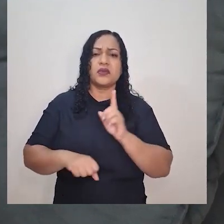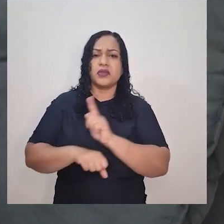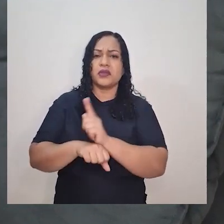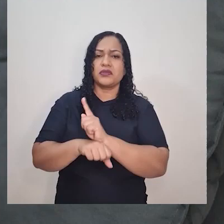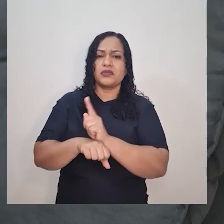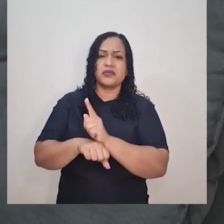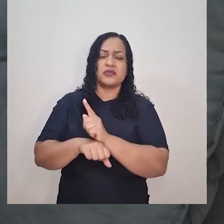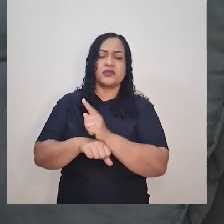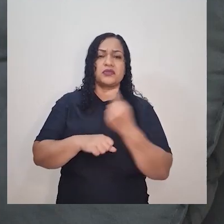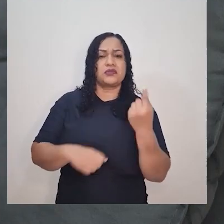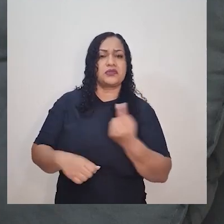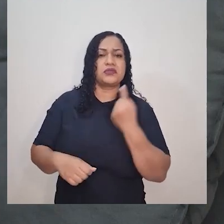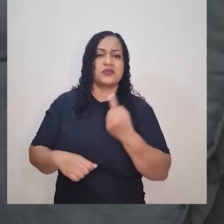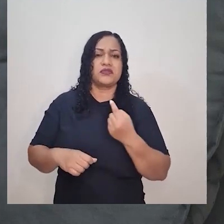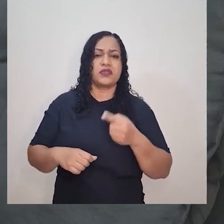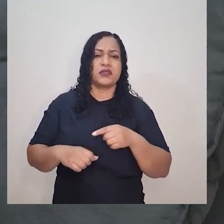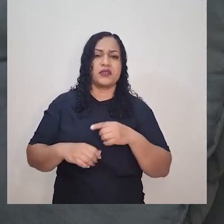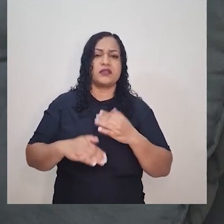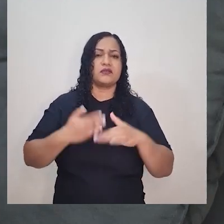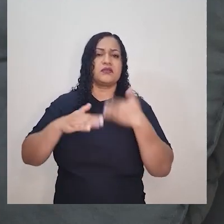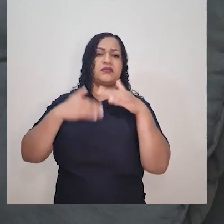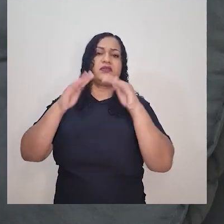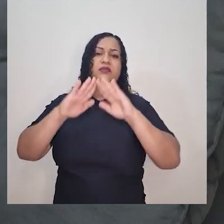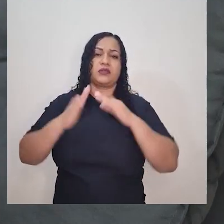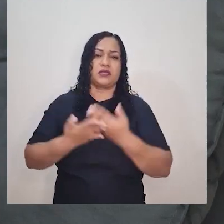vai fazer com que a escola ande bem.